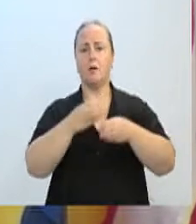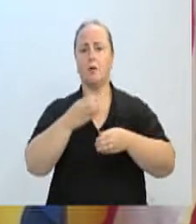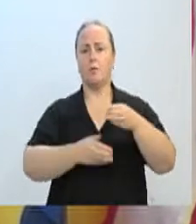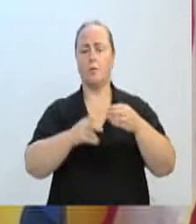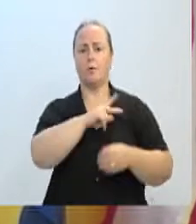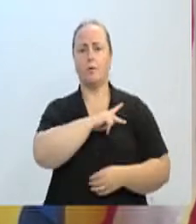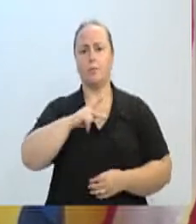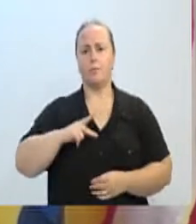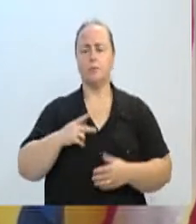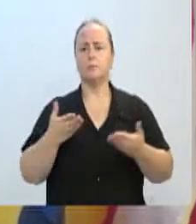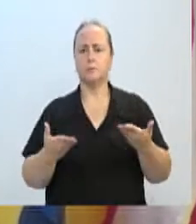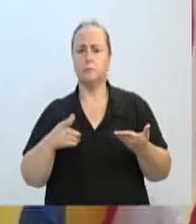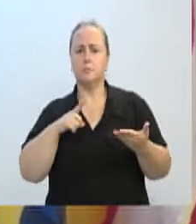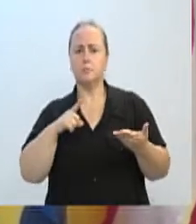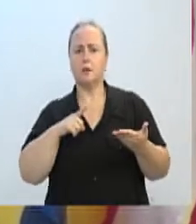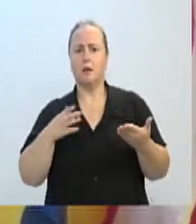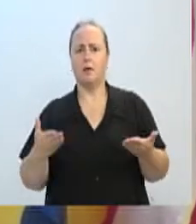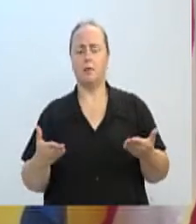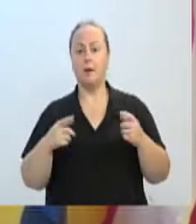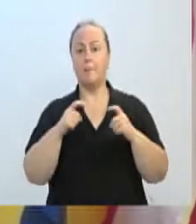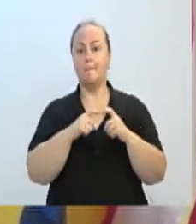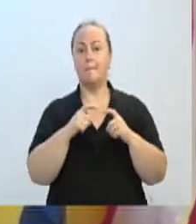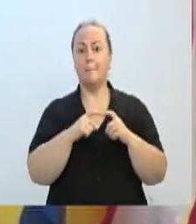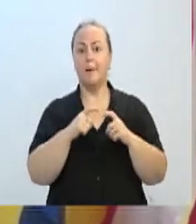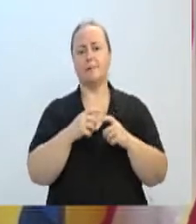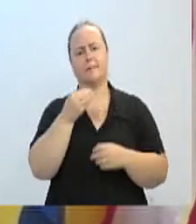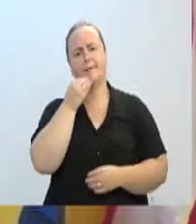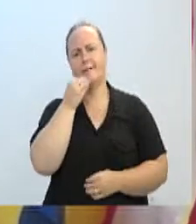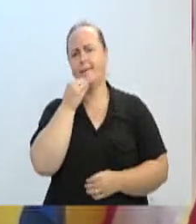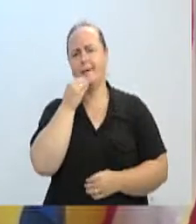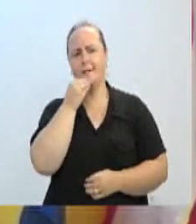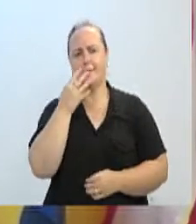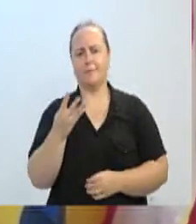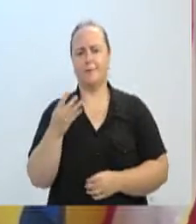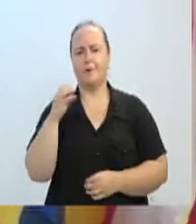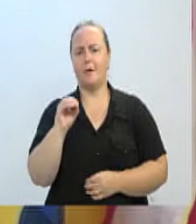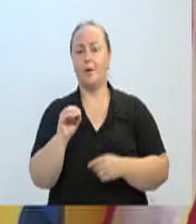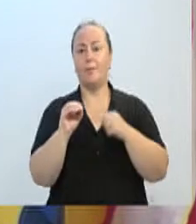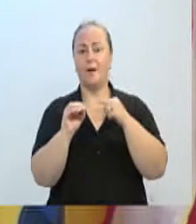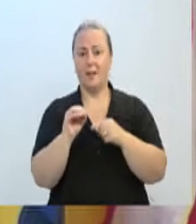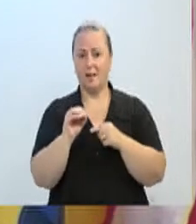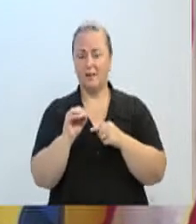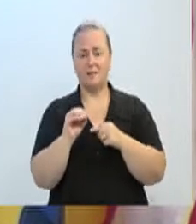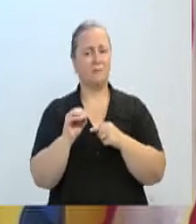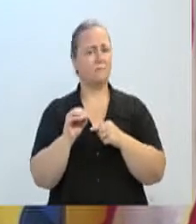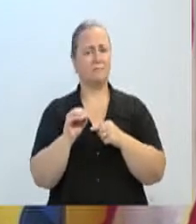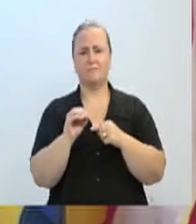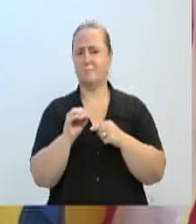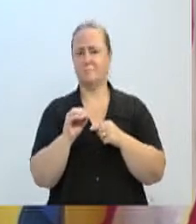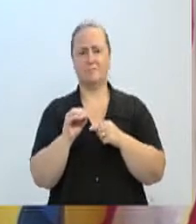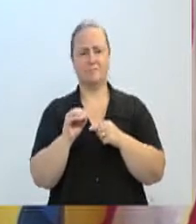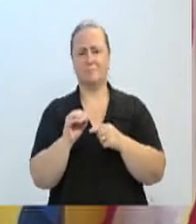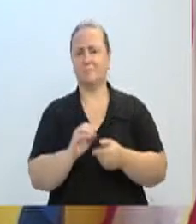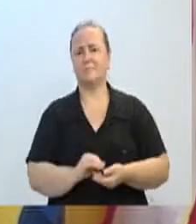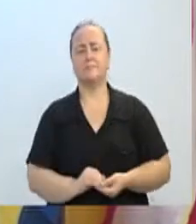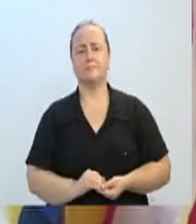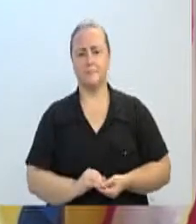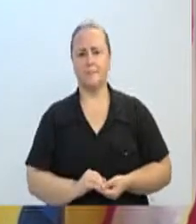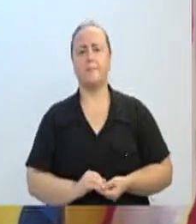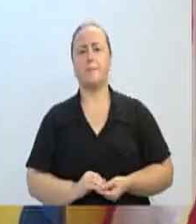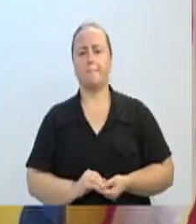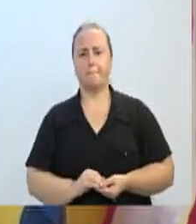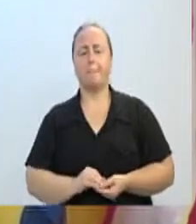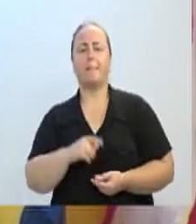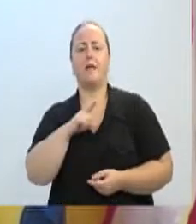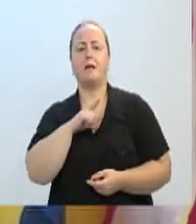feito chamado. Os médicos, obviamente, quando se trata de 40 horas, eles têm, o senhor sabe que é médico, tem um pouco de rejeição com relação a trabalhar 40